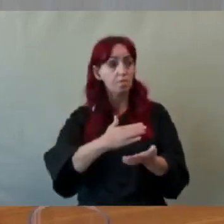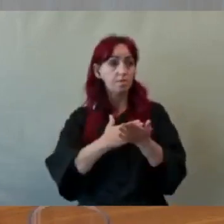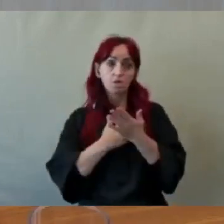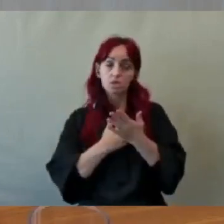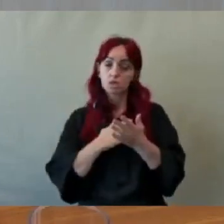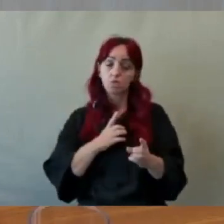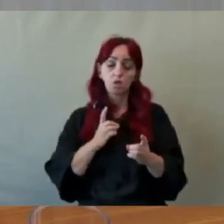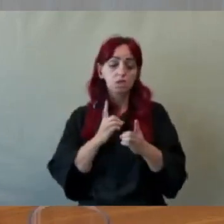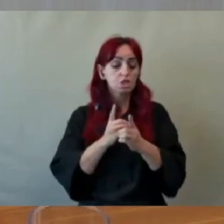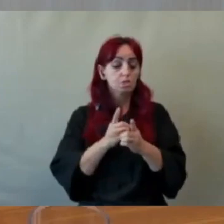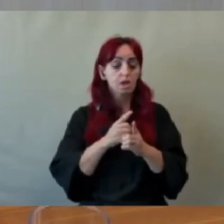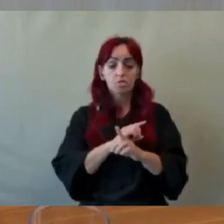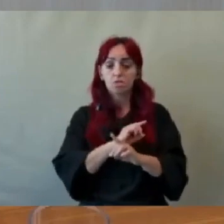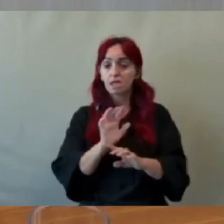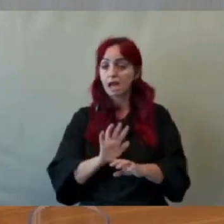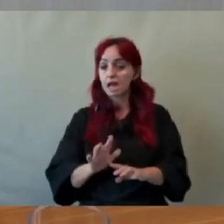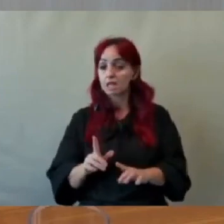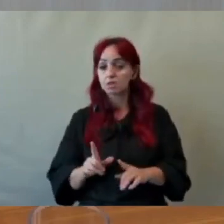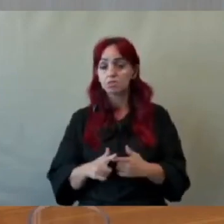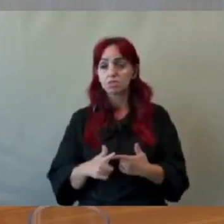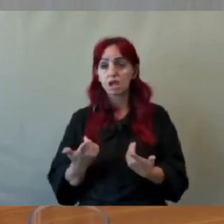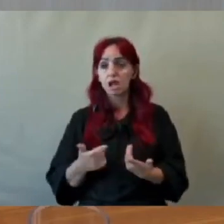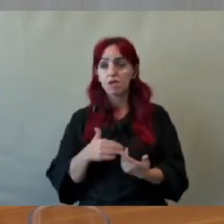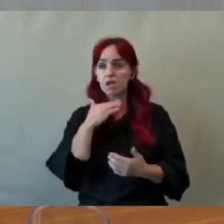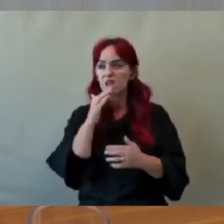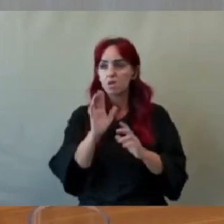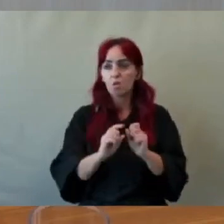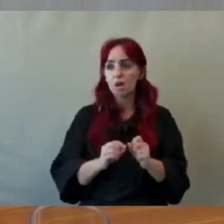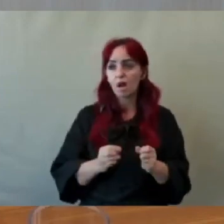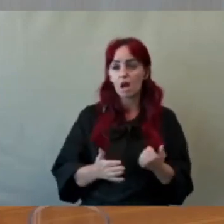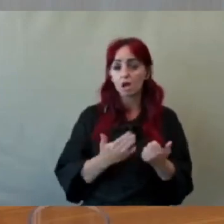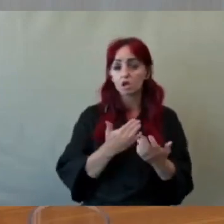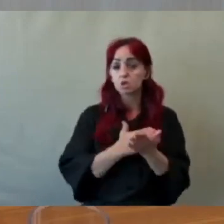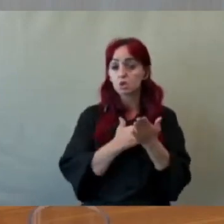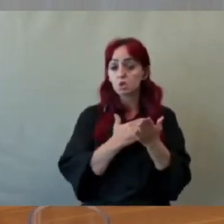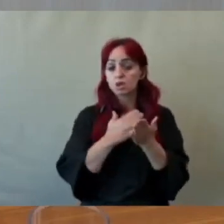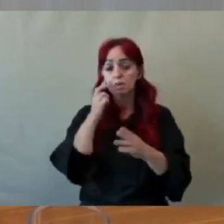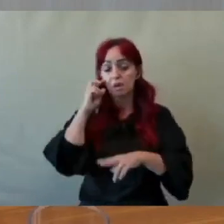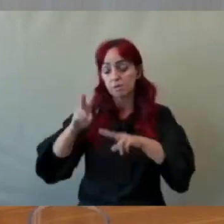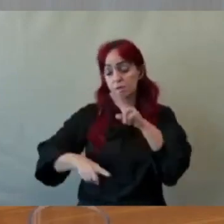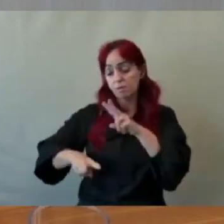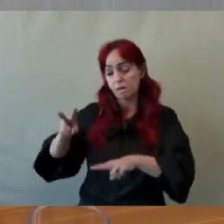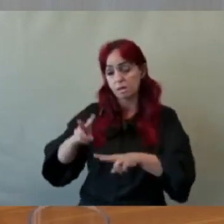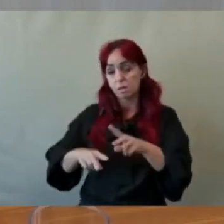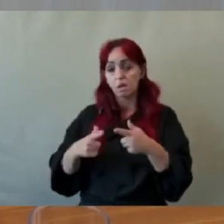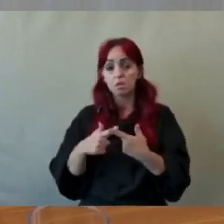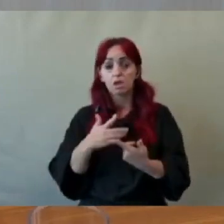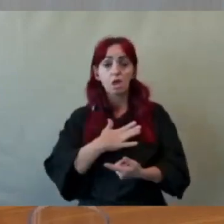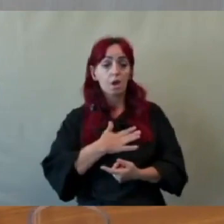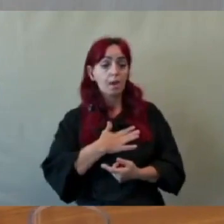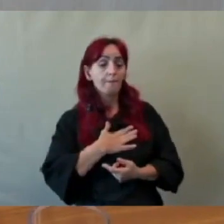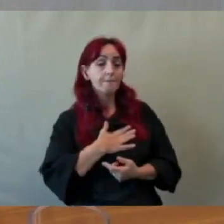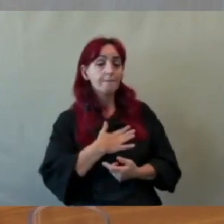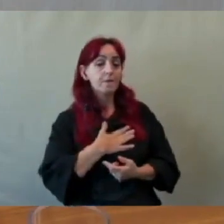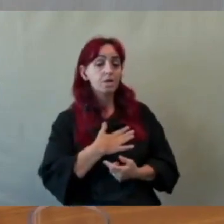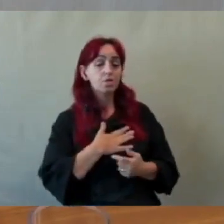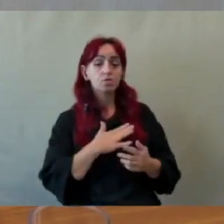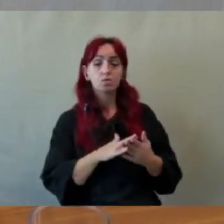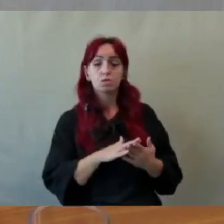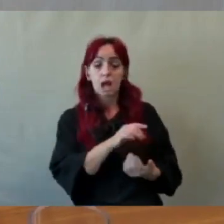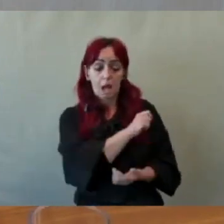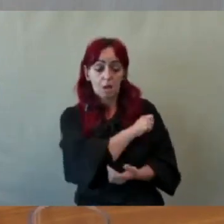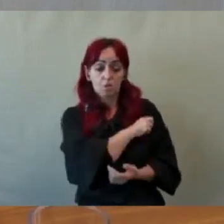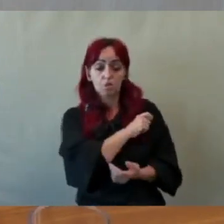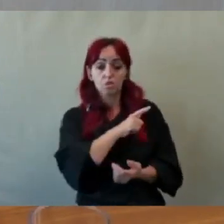atendimento, nenhum acompanhamento, nenhuma ajuda para eu fazer uma anamnese, até porque os meus alunos tinham 3 anos de idade. Eles não estão